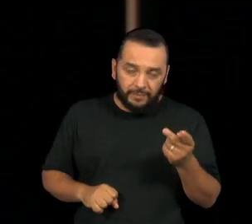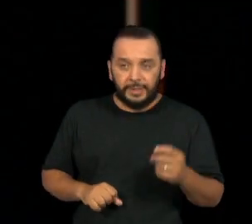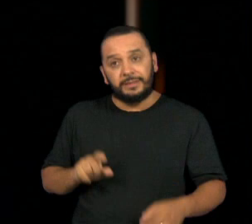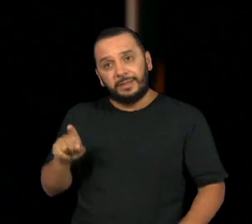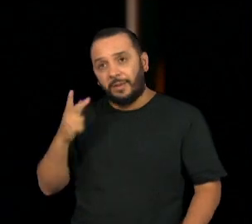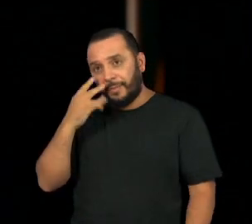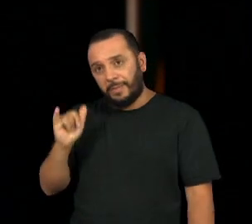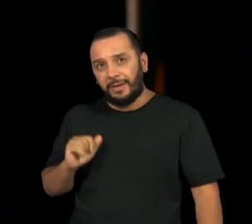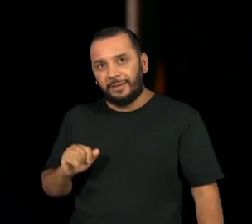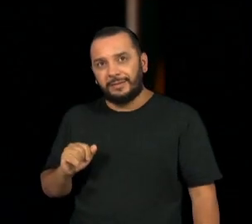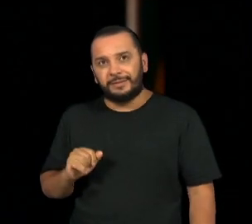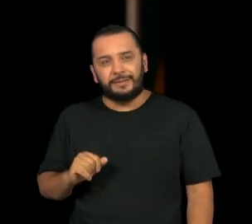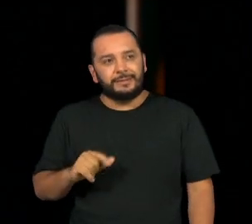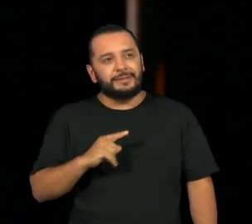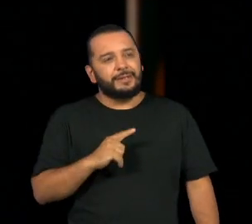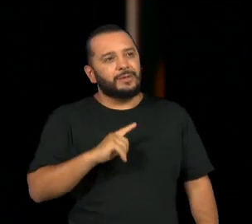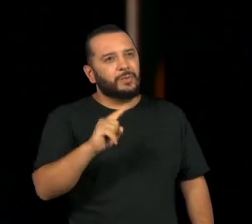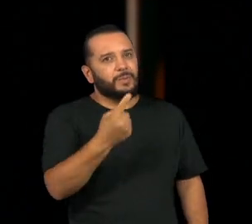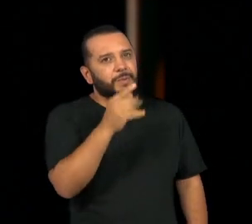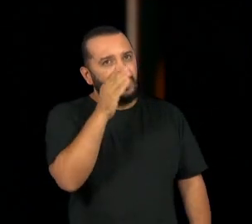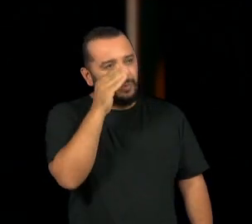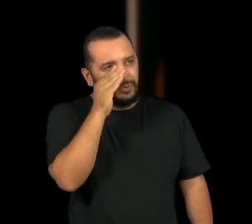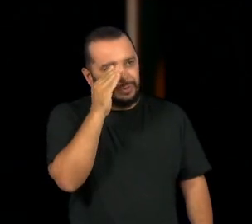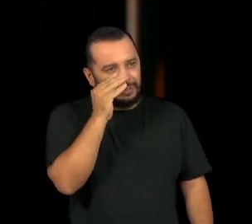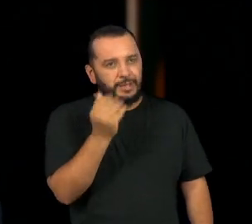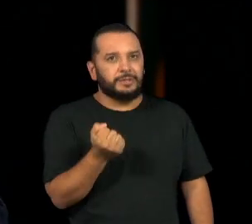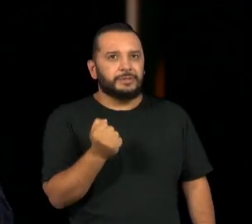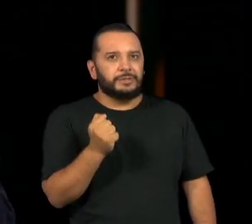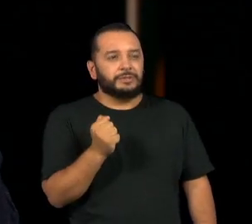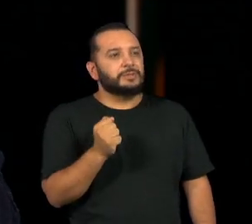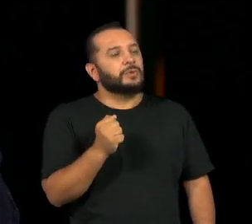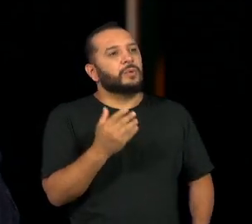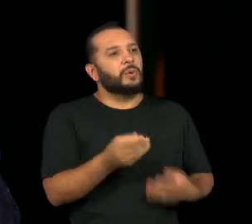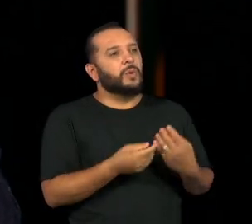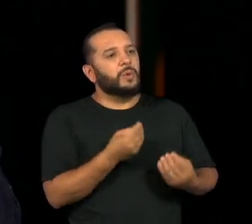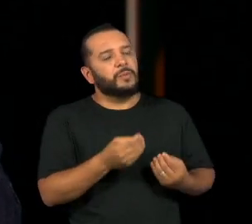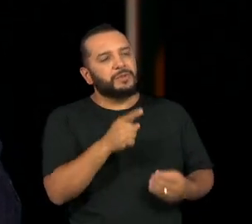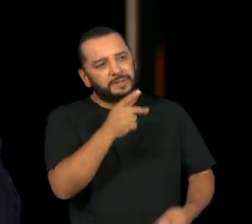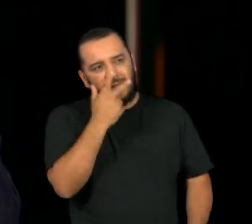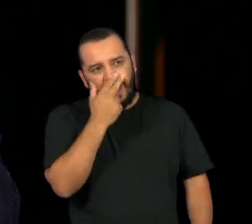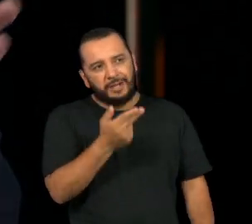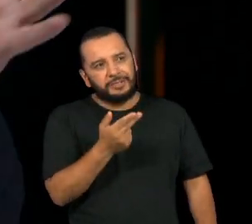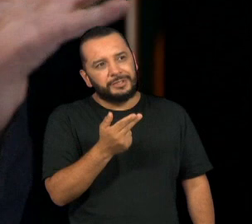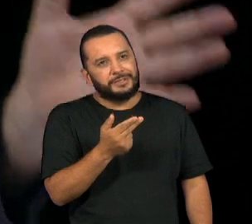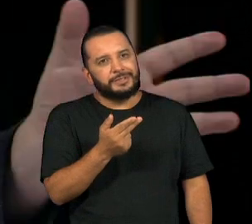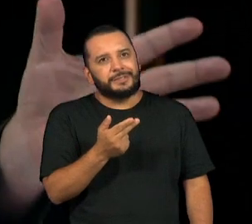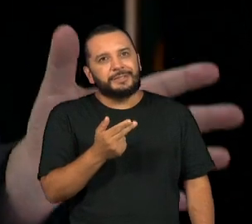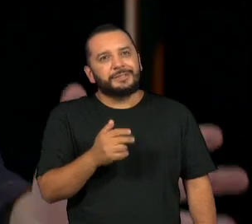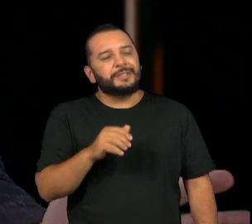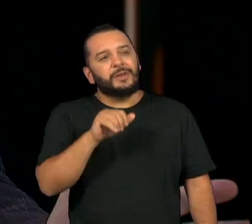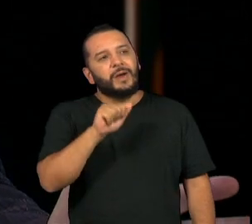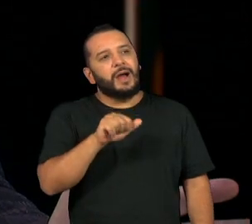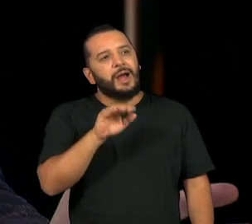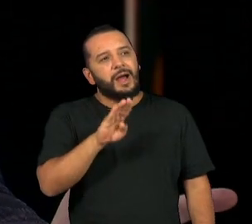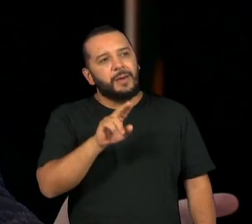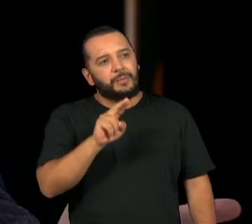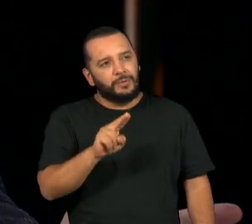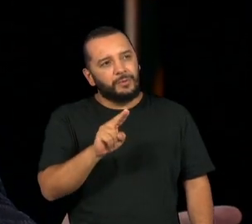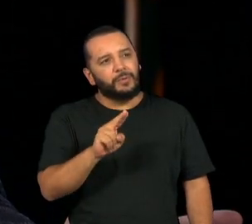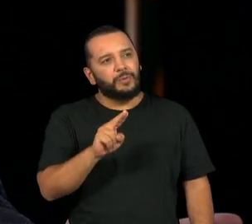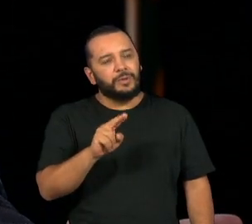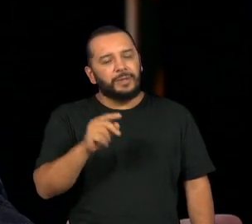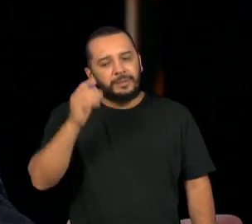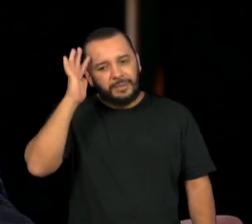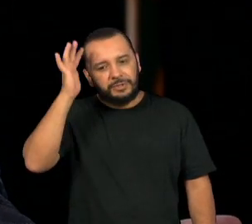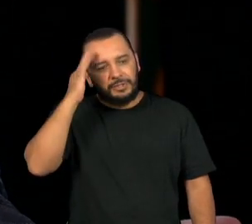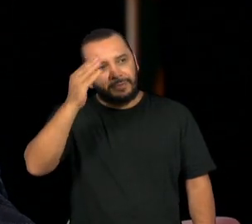tenho uma curiosidade. Como você, que é a pessoa mais indicada para responder isso, acha que o Abu veria este Brasil que